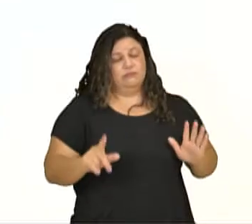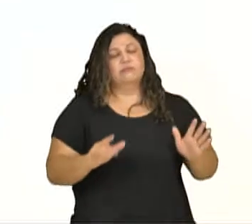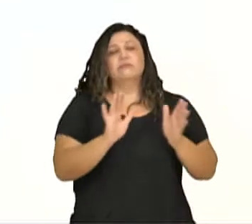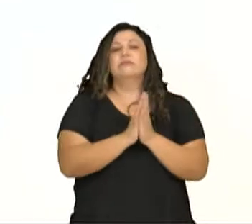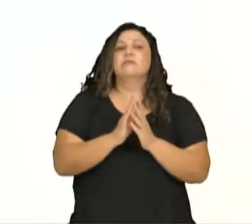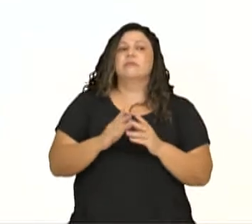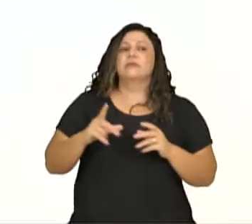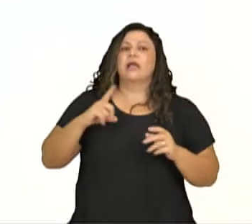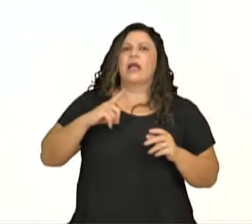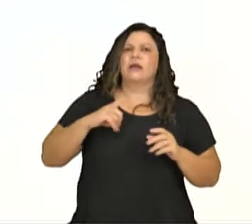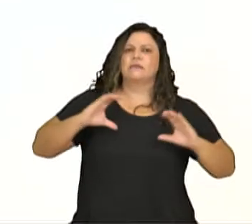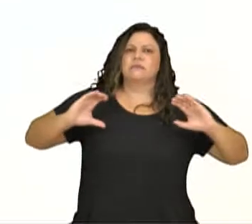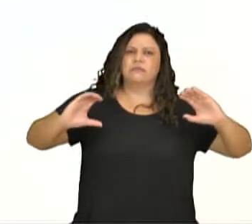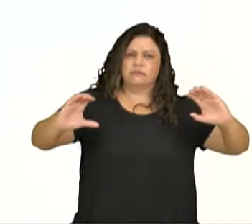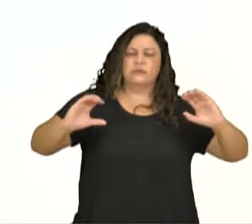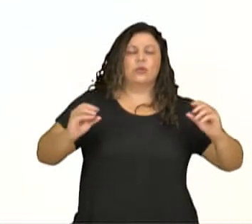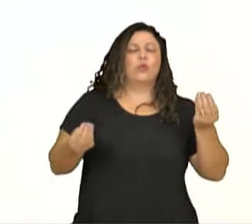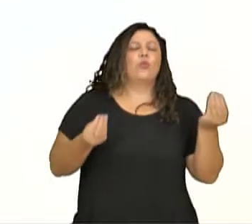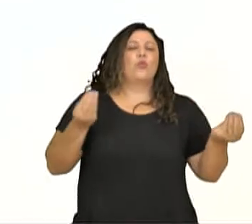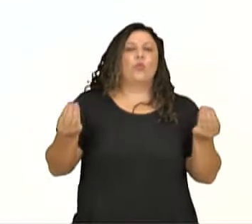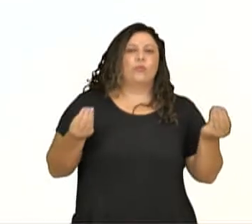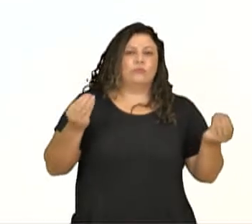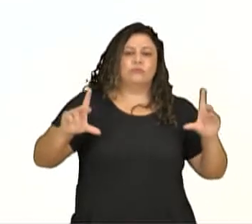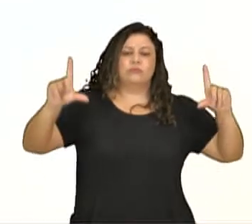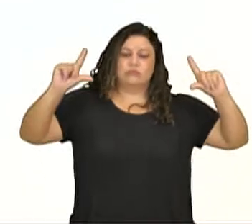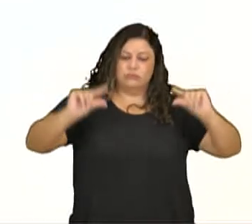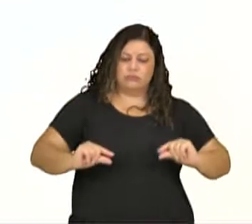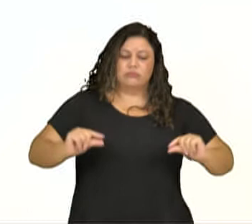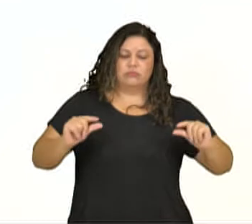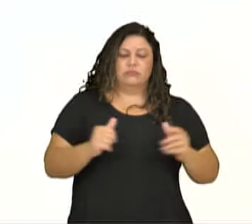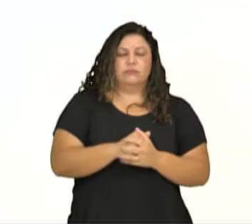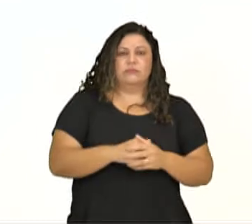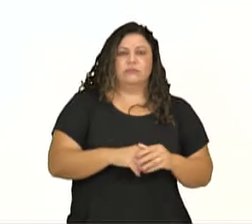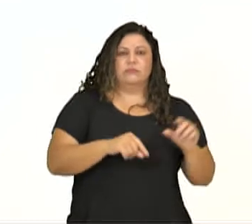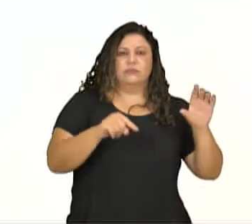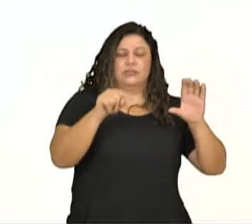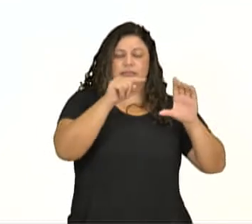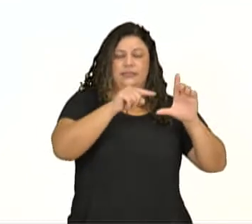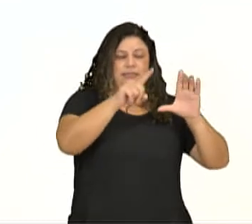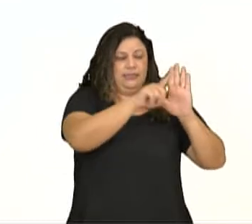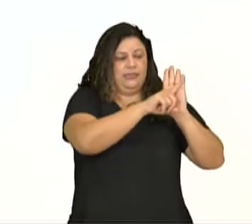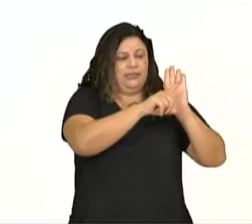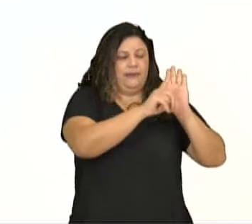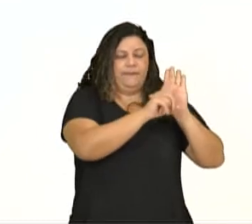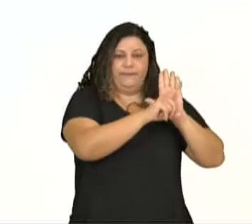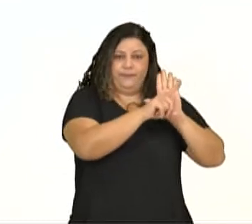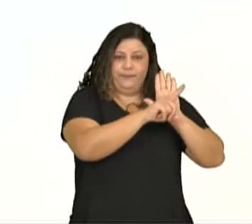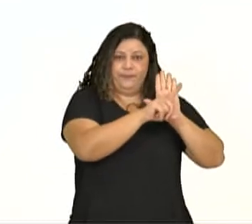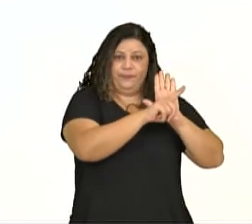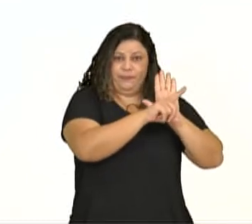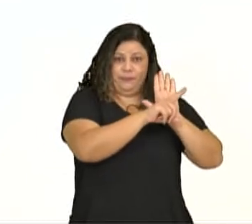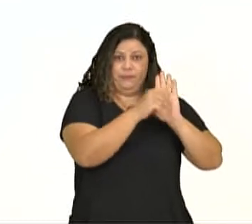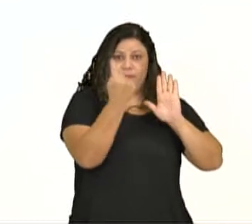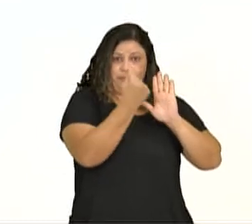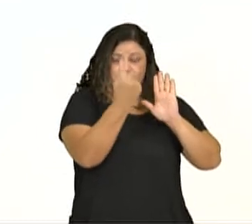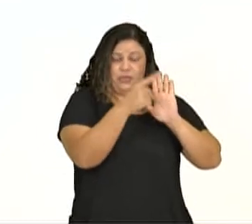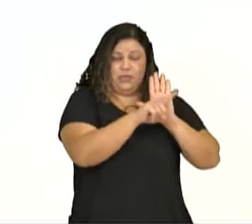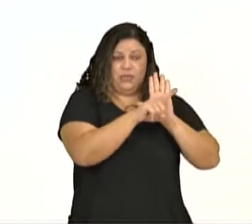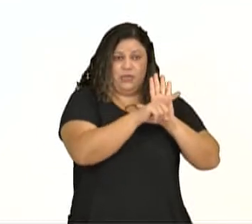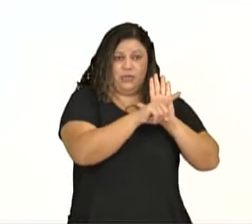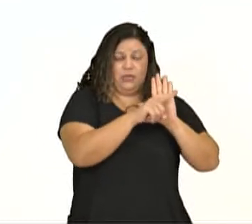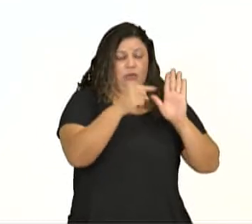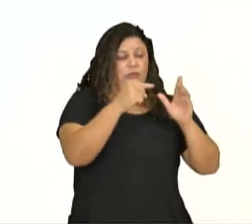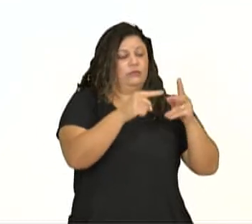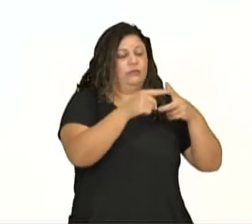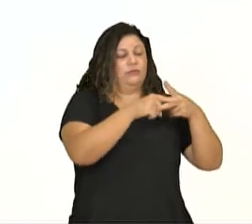temos fórmulas para a redução de ângulos que estão nesses outros quadrantes para o primeiro quadrante. Se eu tiver um ângulo que está no